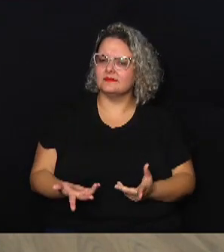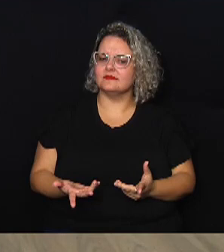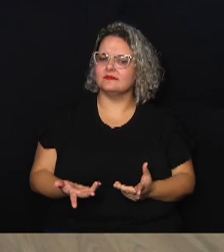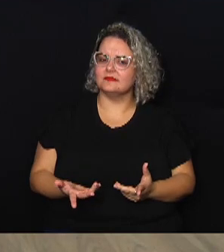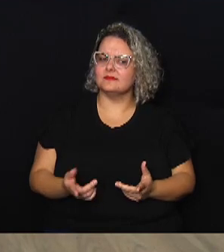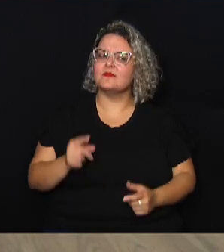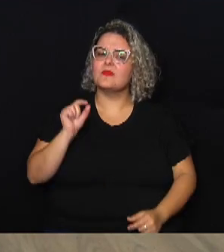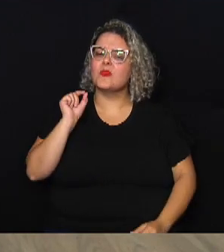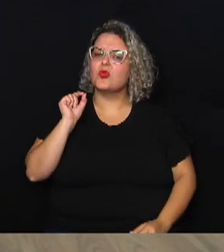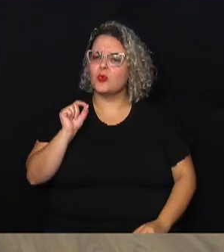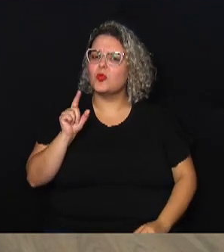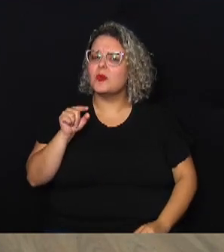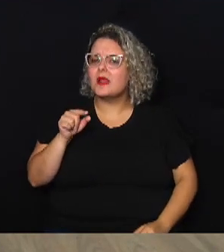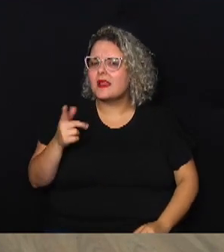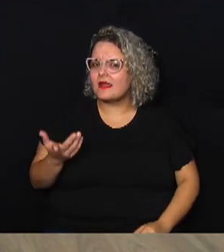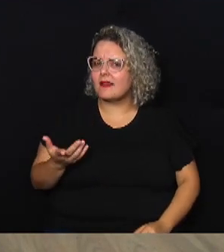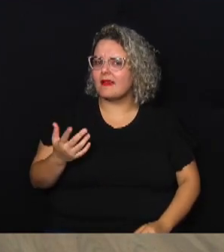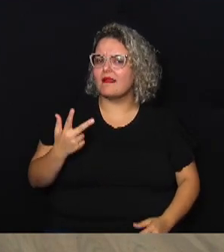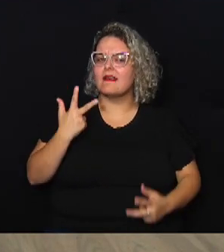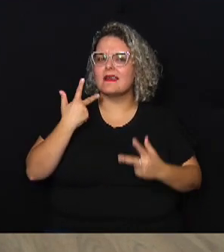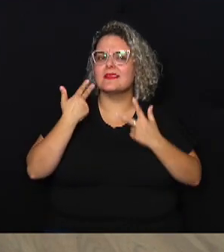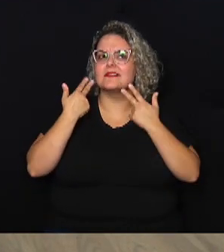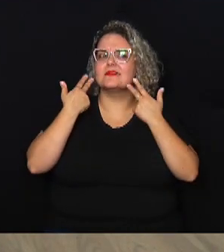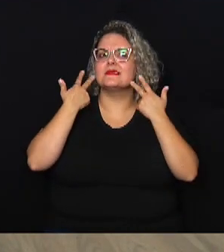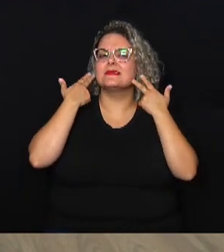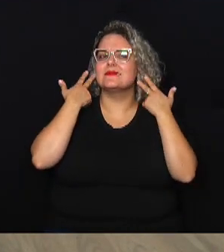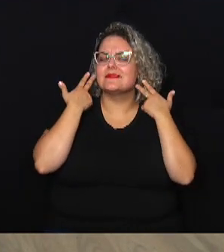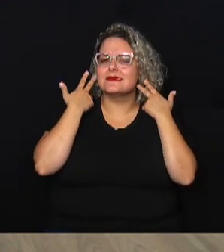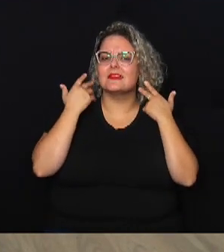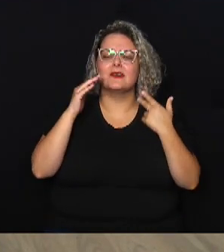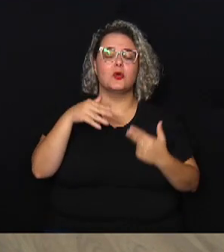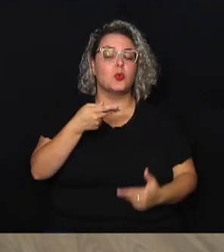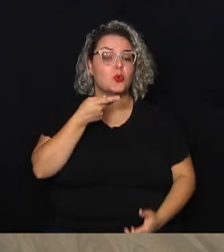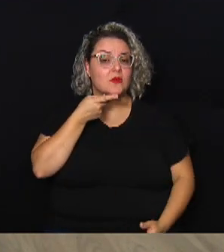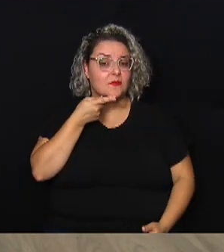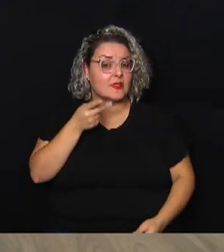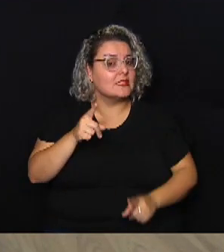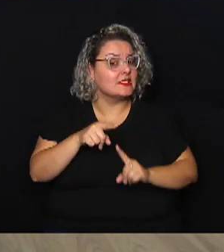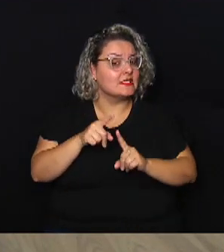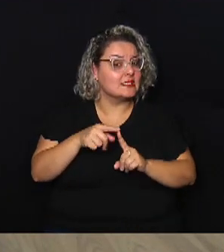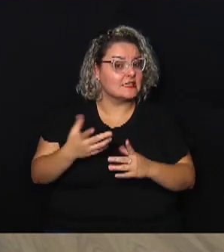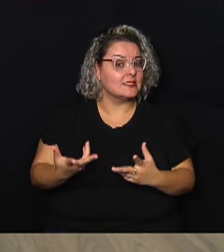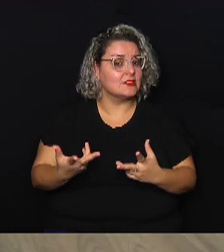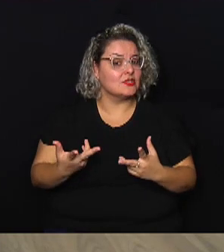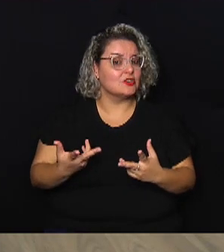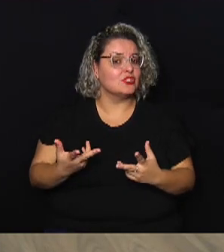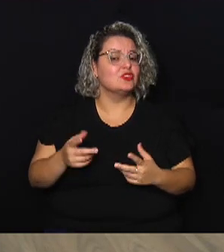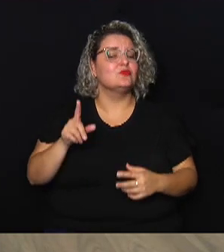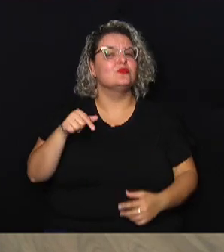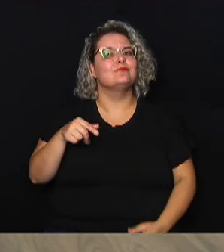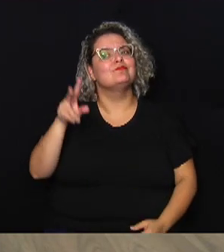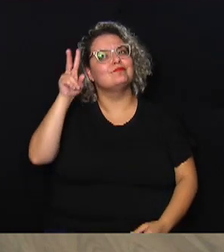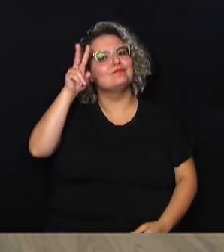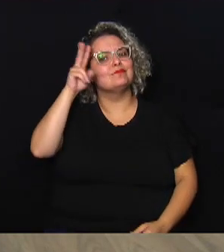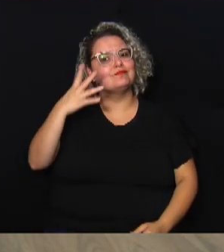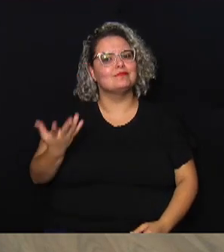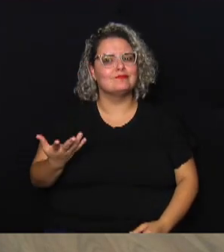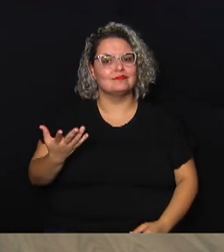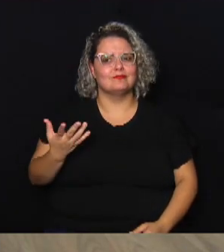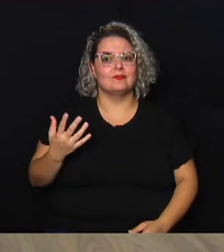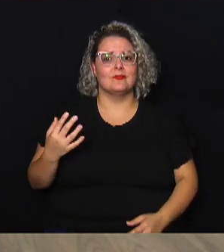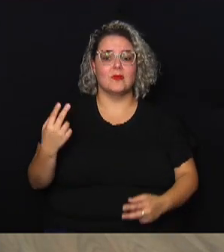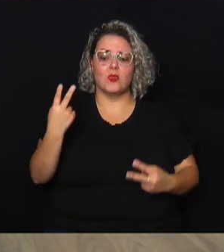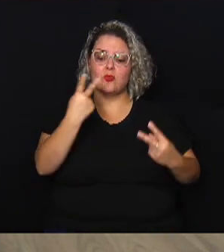que é a cirurgia plástica? Porque quando a gente fala desse tipo de cirurgia, a gente lembra muito da parte